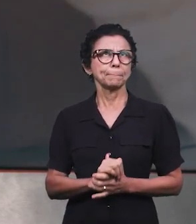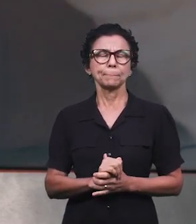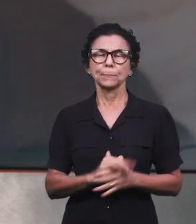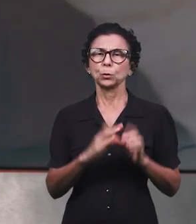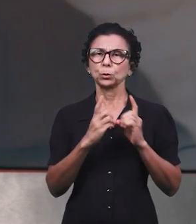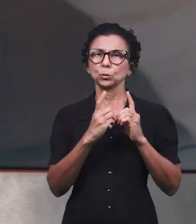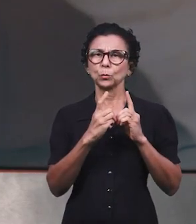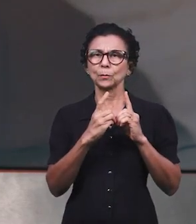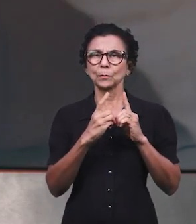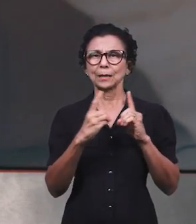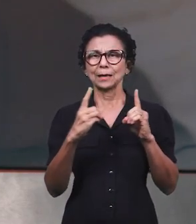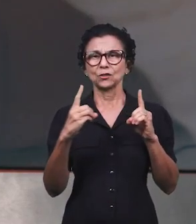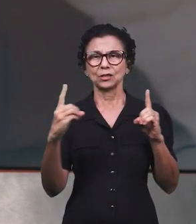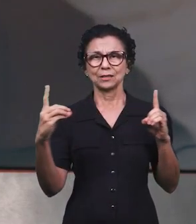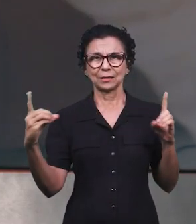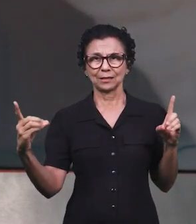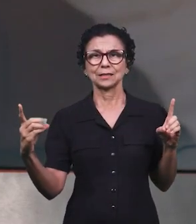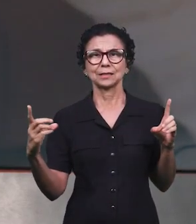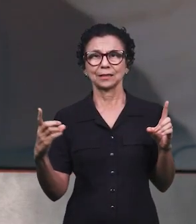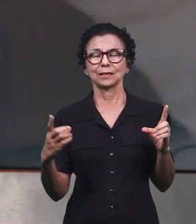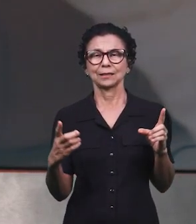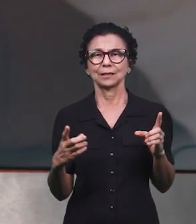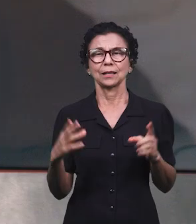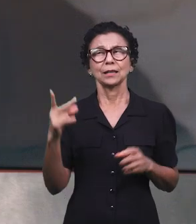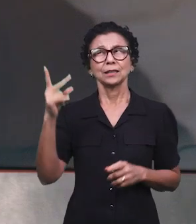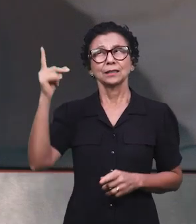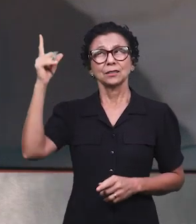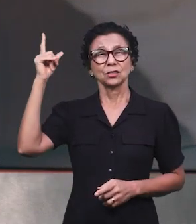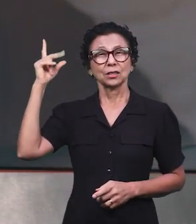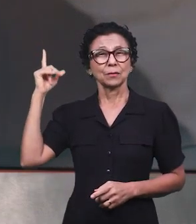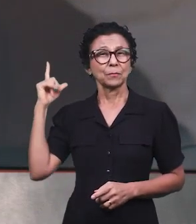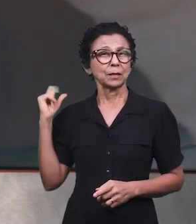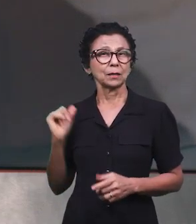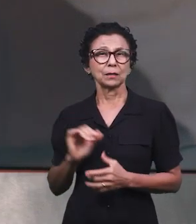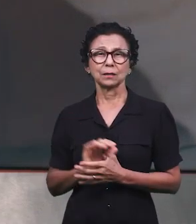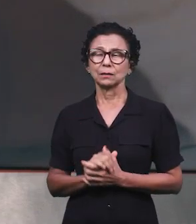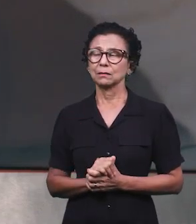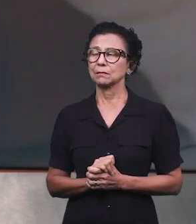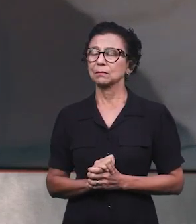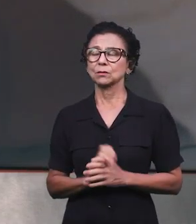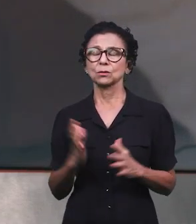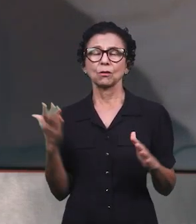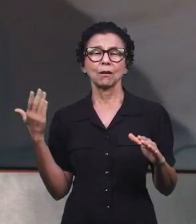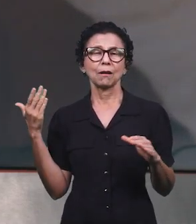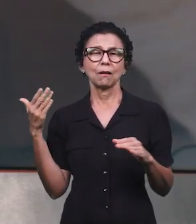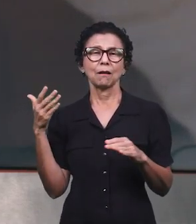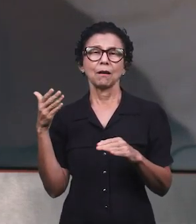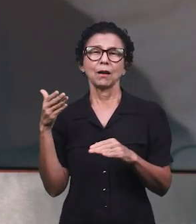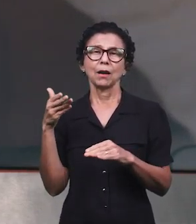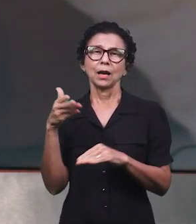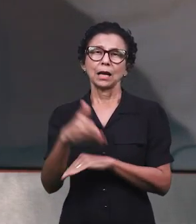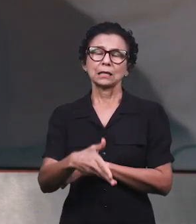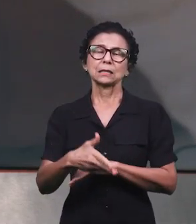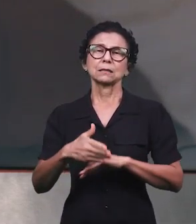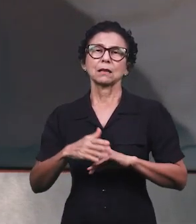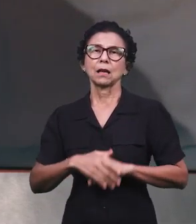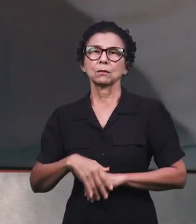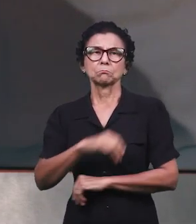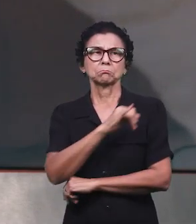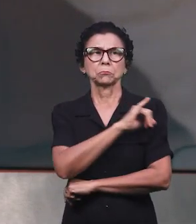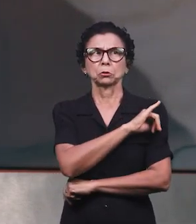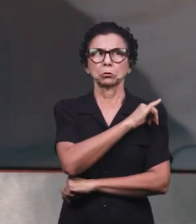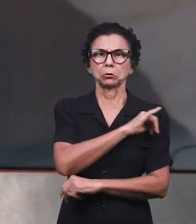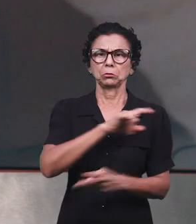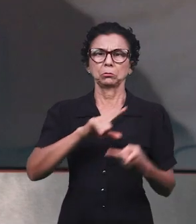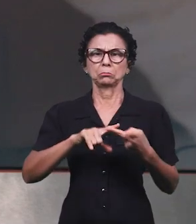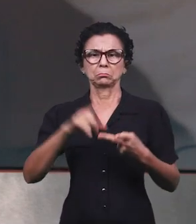à distância, né? E antigamente, você só tinha acesso a boas preparações em grandes centros urbanos, né? Rio de Janeiro,